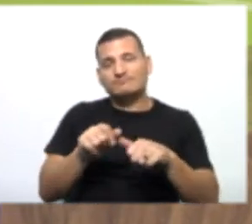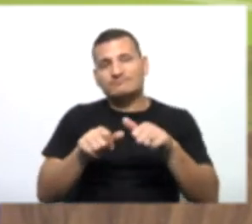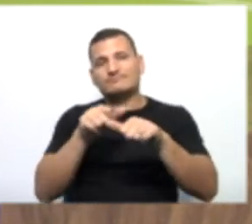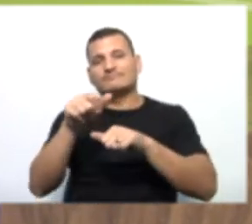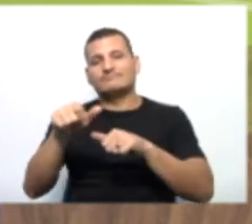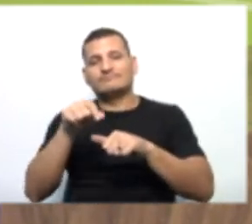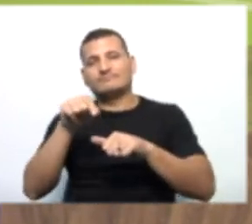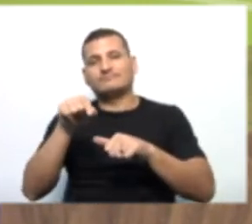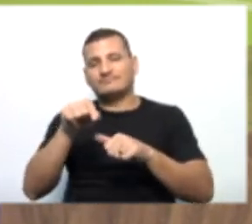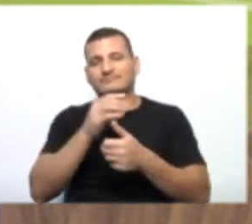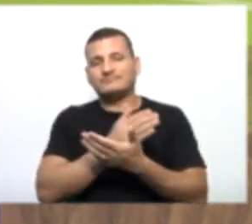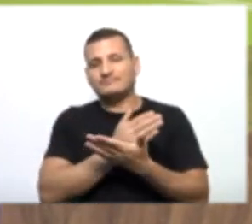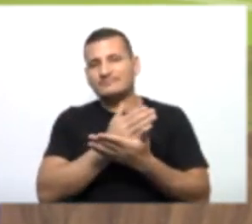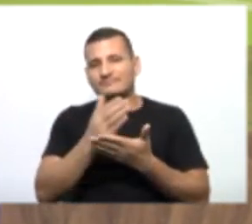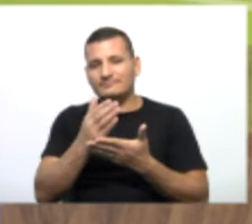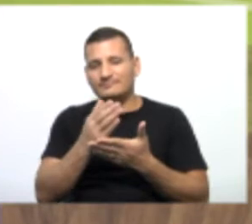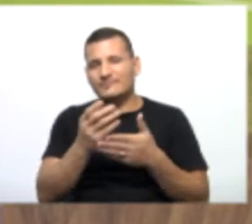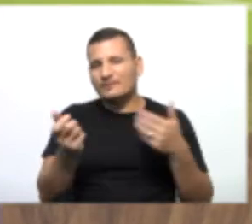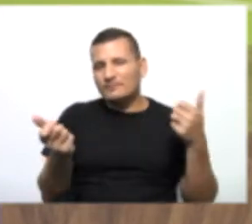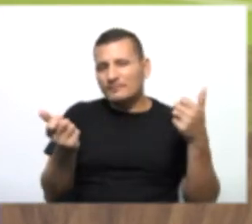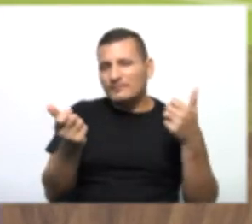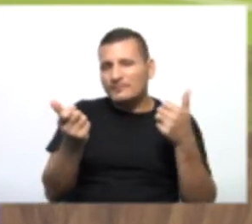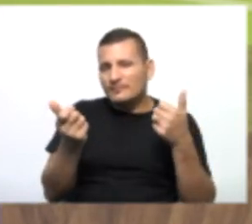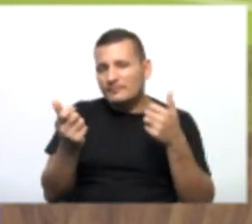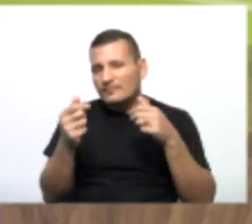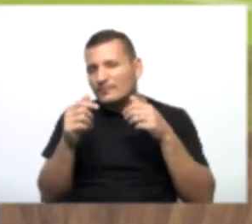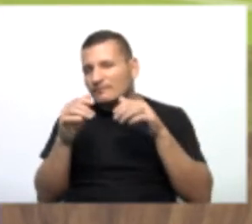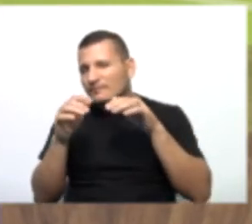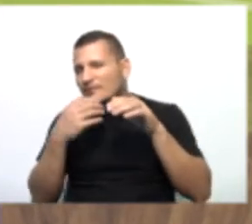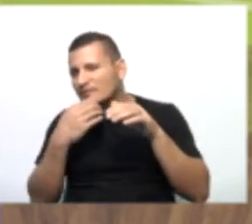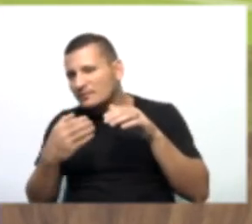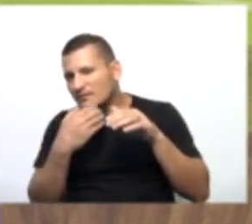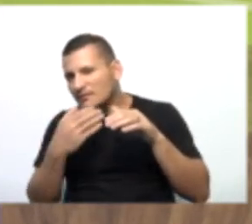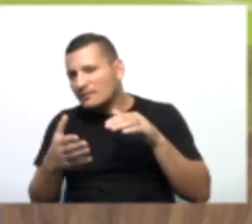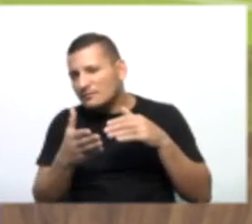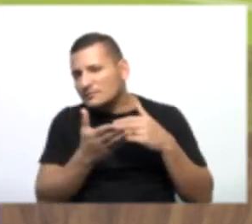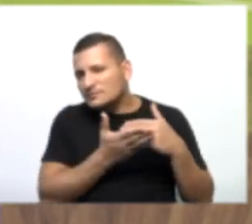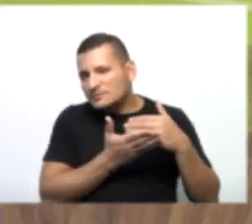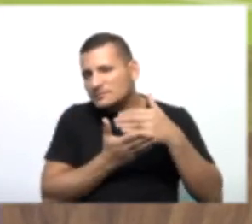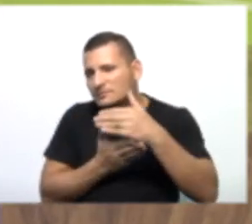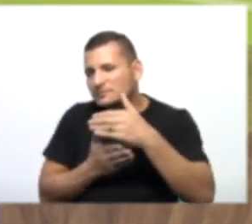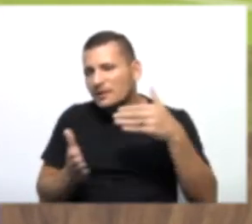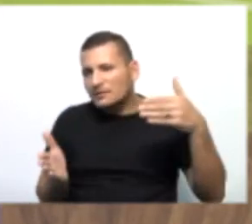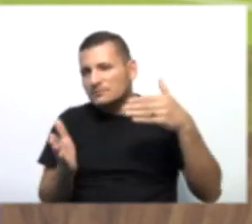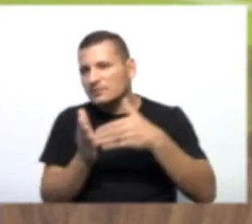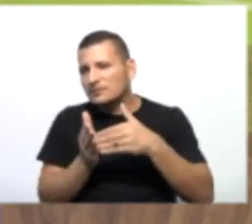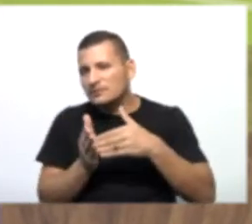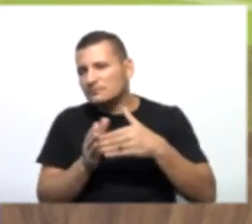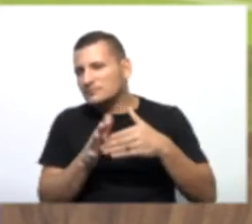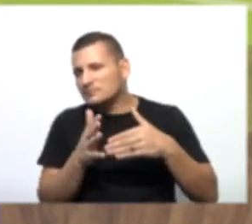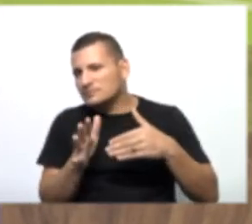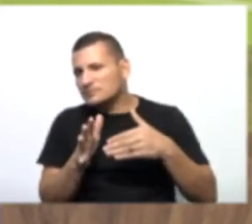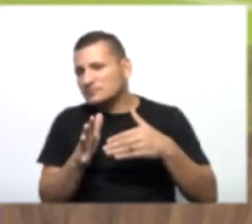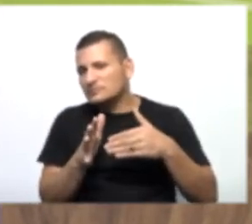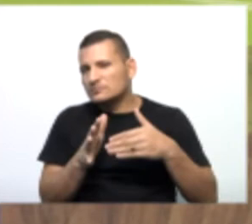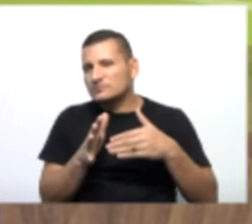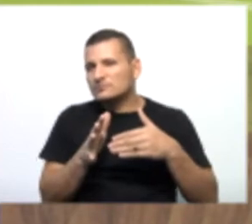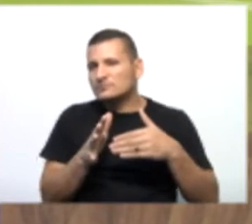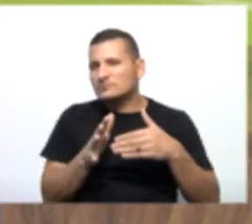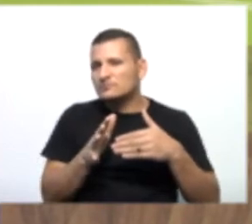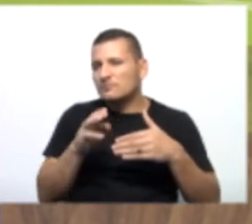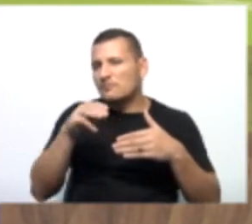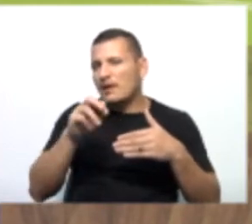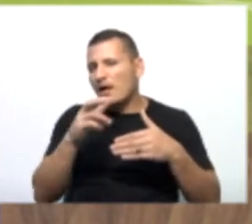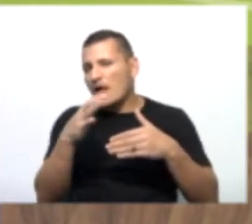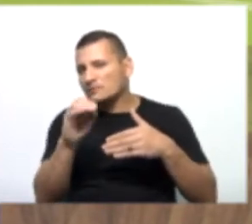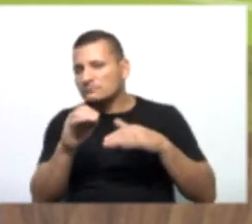que inicia ali próximo do final do ano, né? E vai até mais ou menos o terceiro mês, aí, segundo, terceiro mês do ano seguinte.